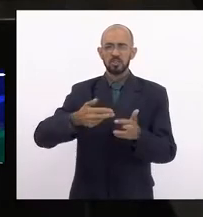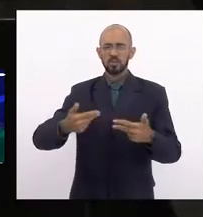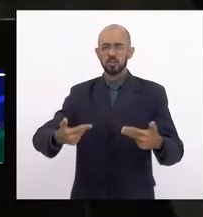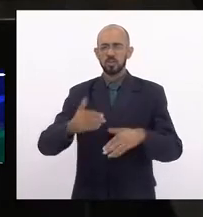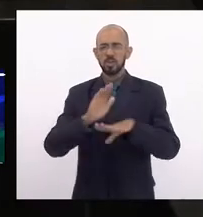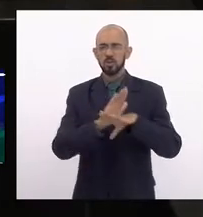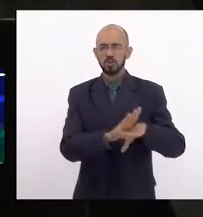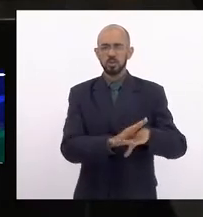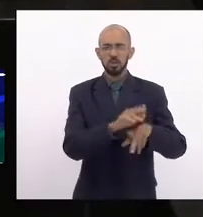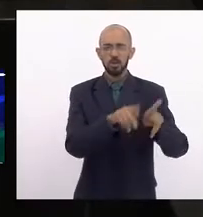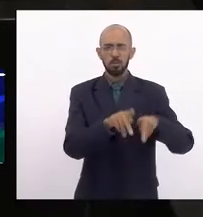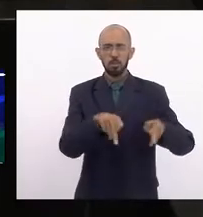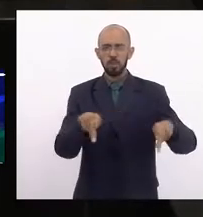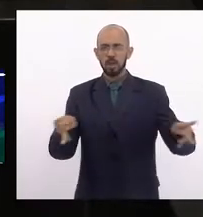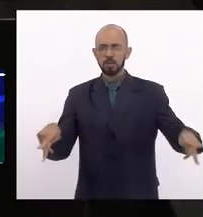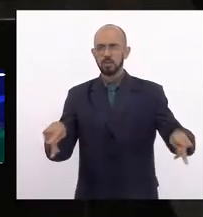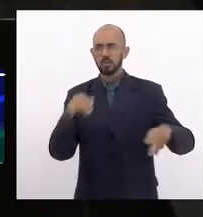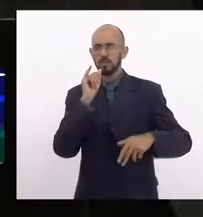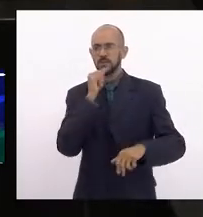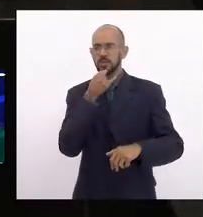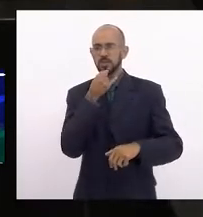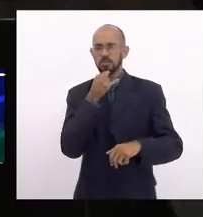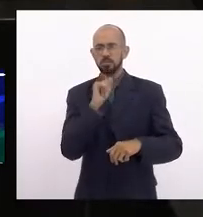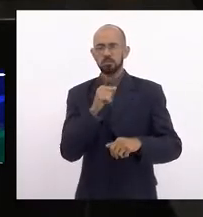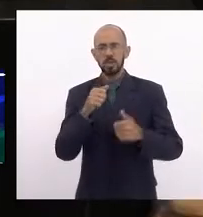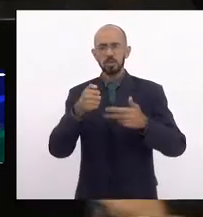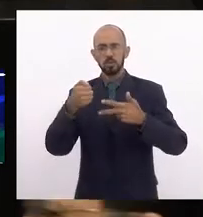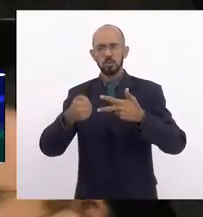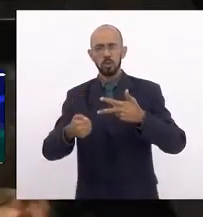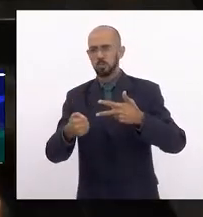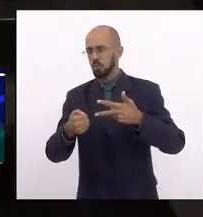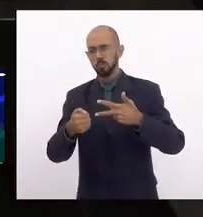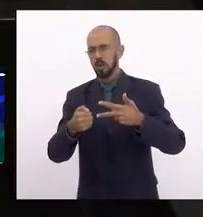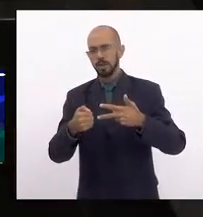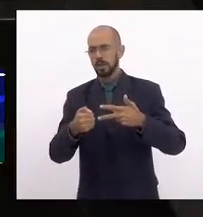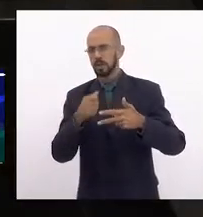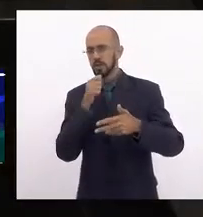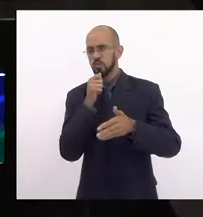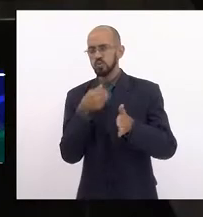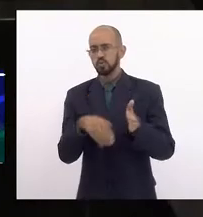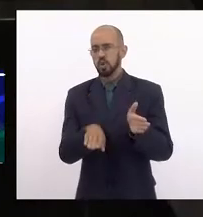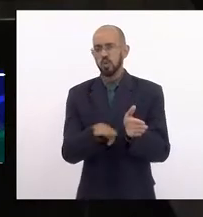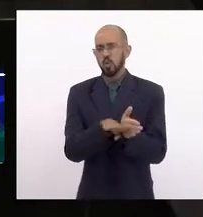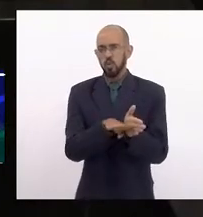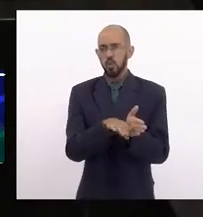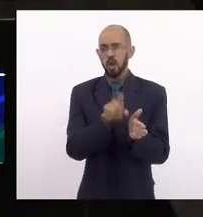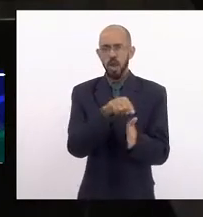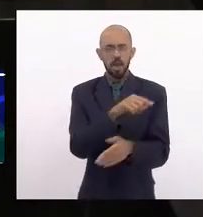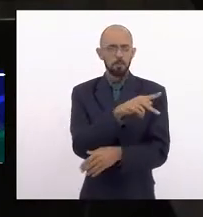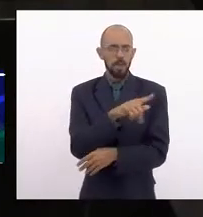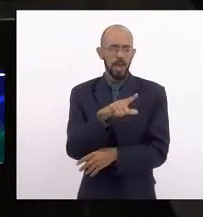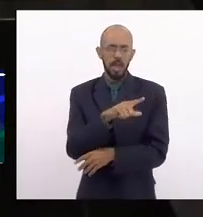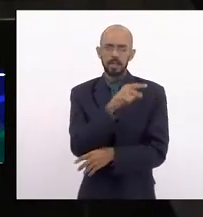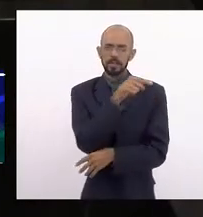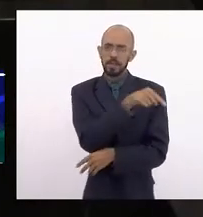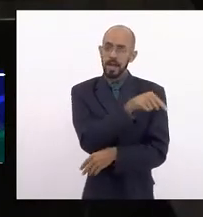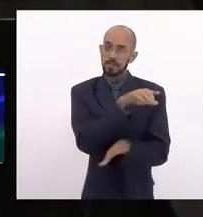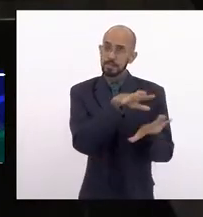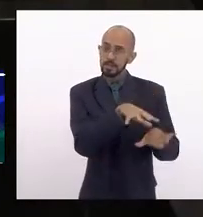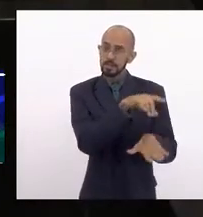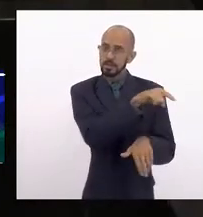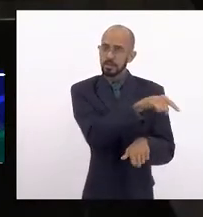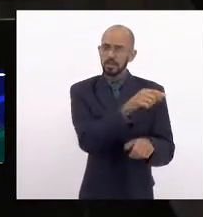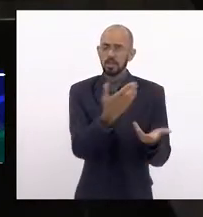população coisas que infelizmente o poder público ainda não chegou e são com projetos como esse que